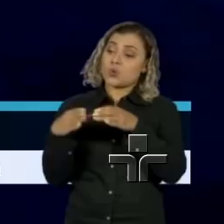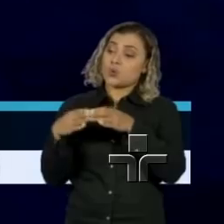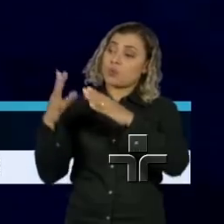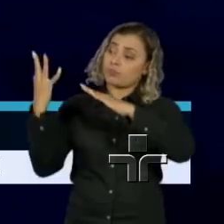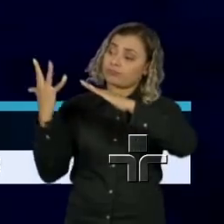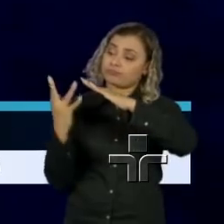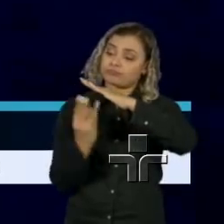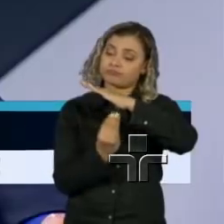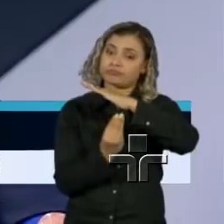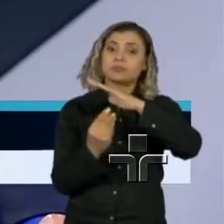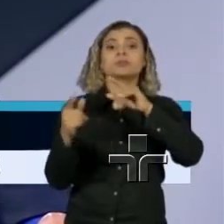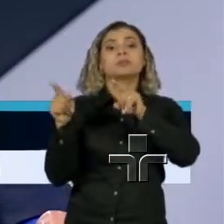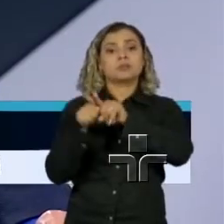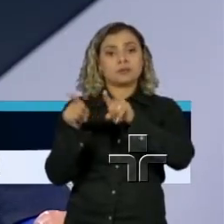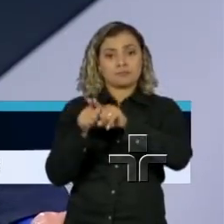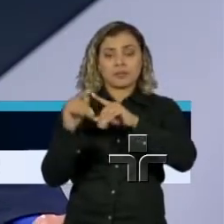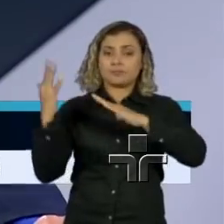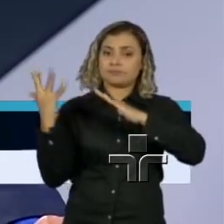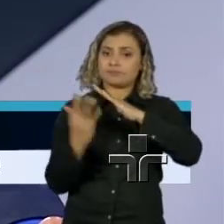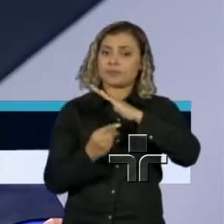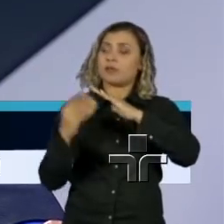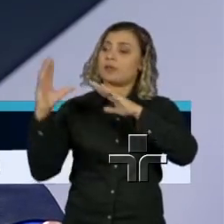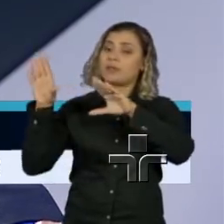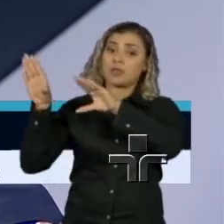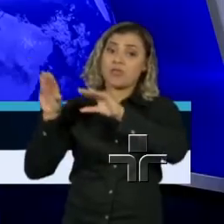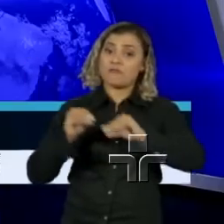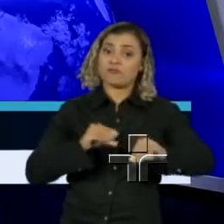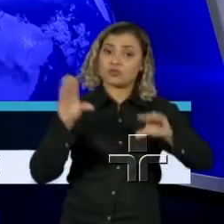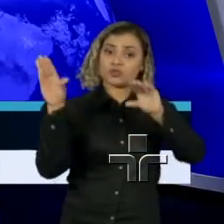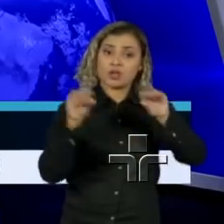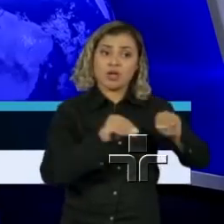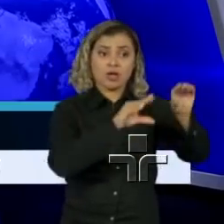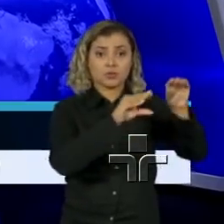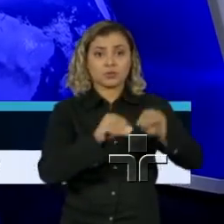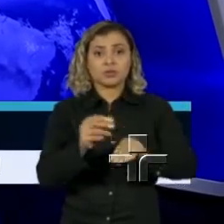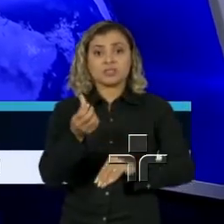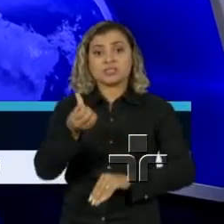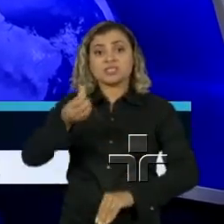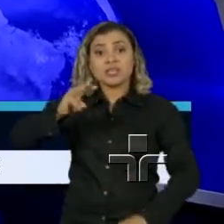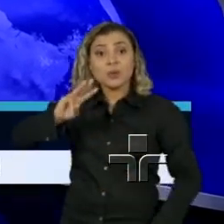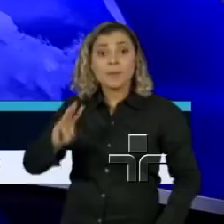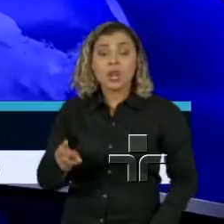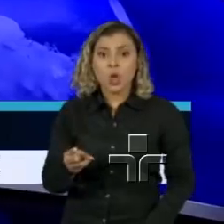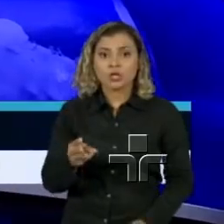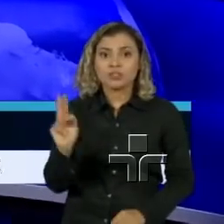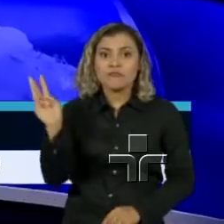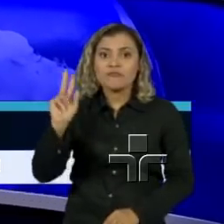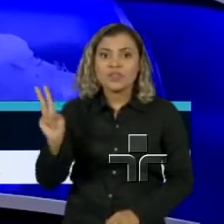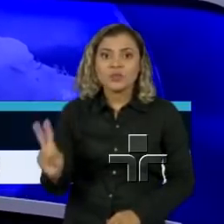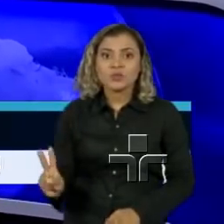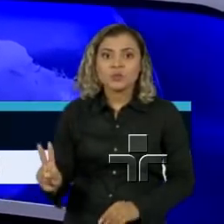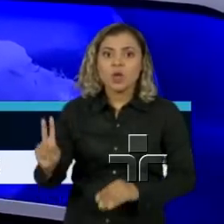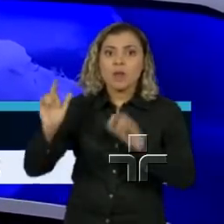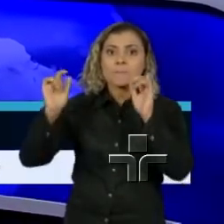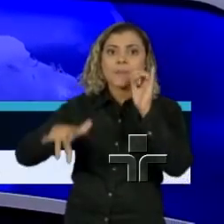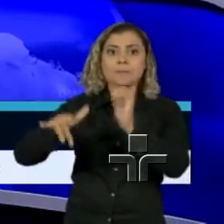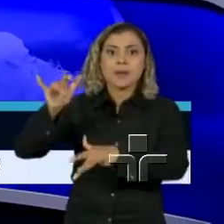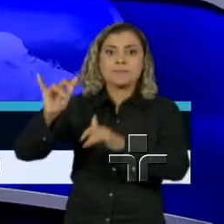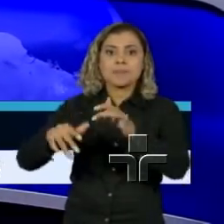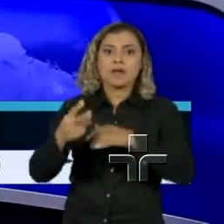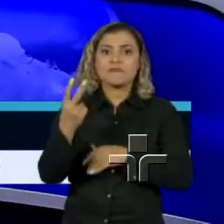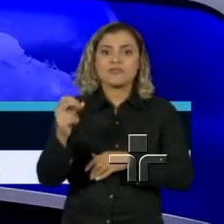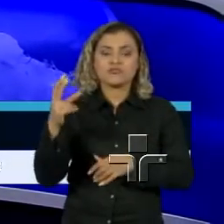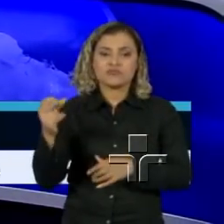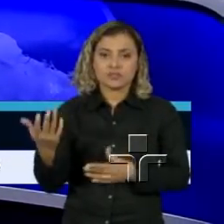o outro problema gravíssimo, como acabou de falar aqui o Vila. Estima-se que 6,5 milhões de venezuelanos deixem o país agora em